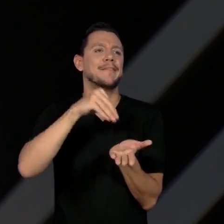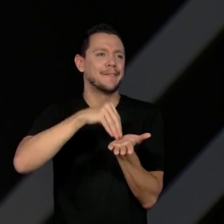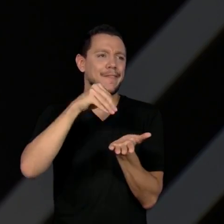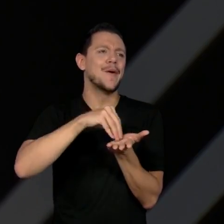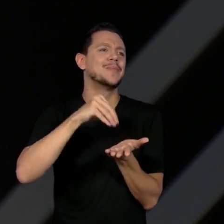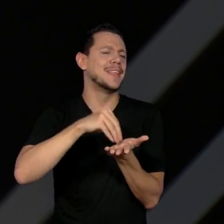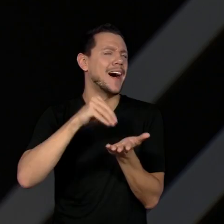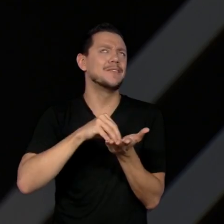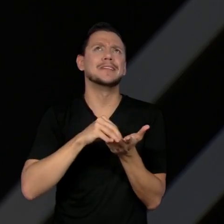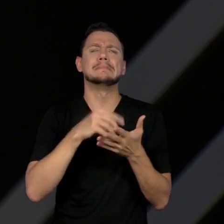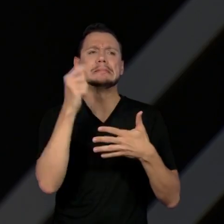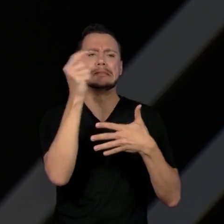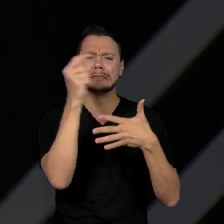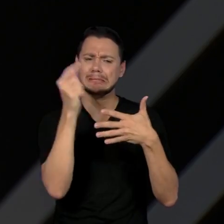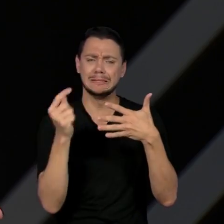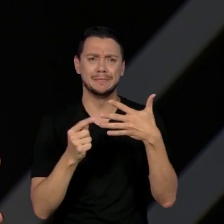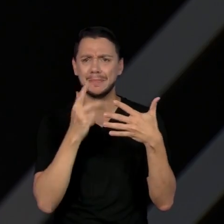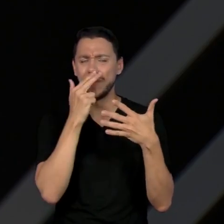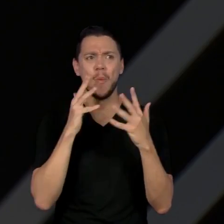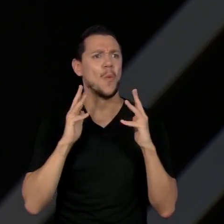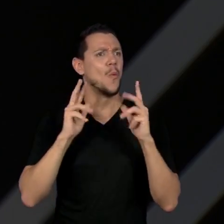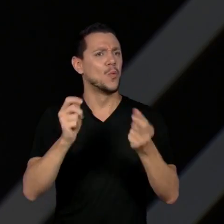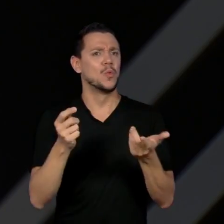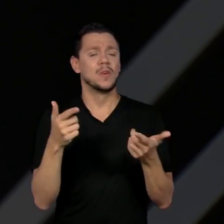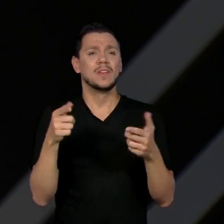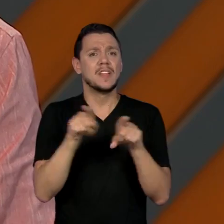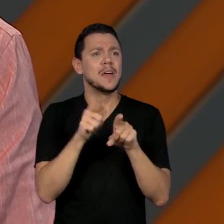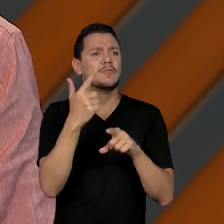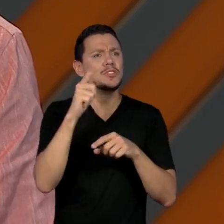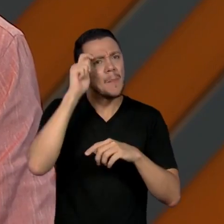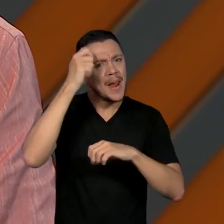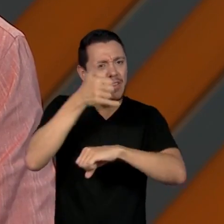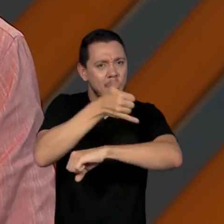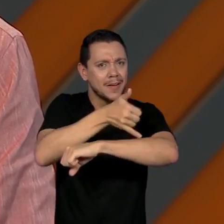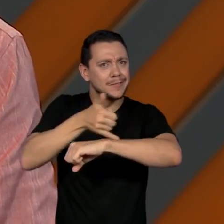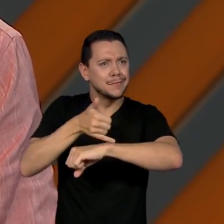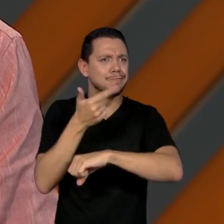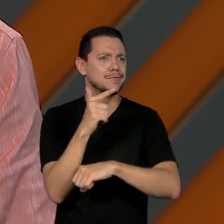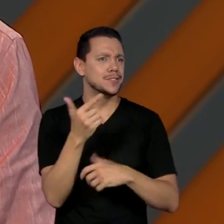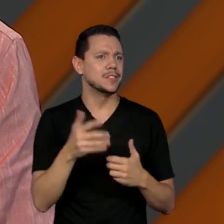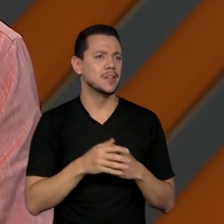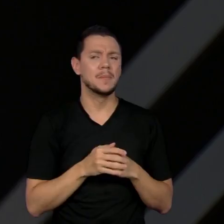de tudo que você possa imaginar. Nem asfalto a gente tinha. Era